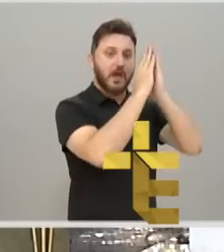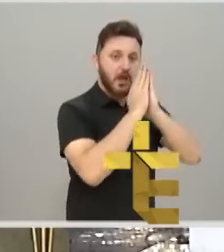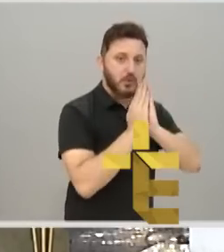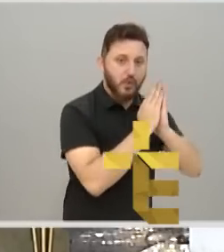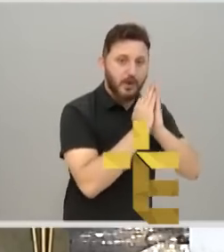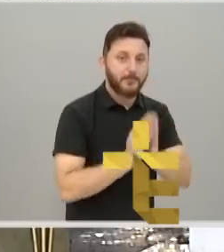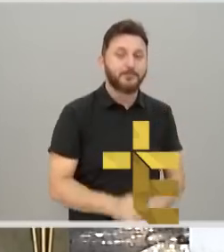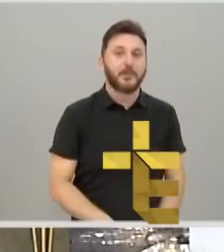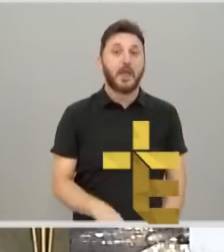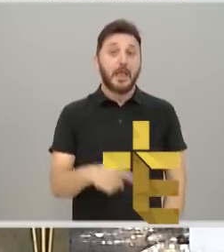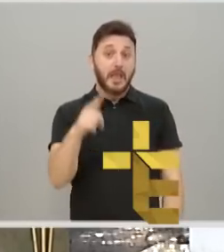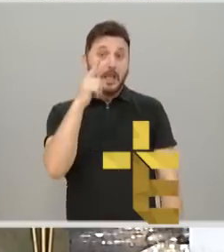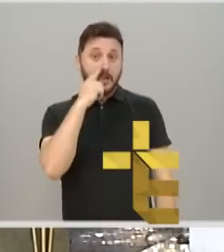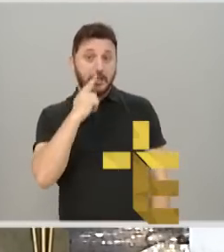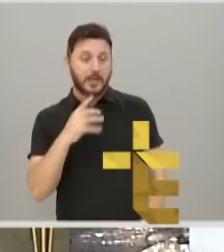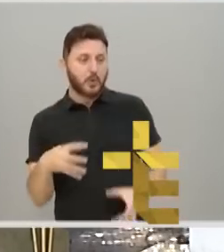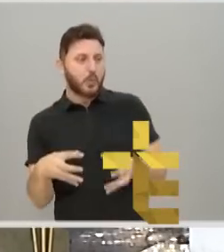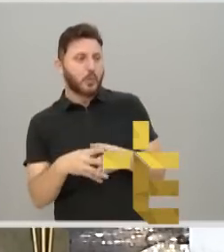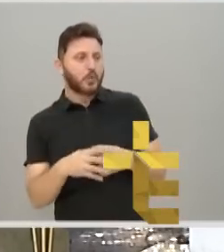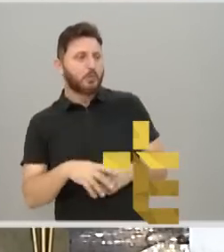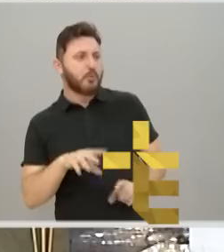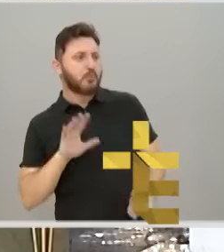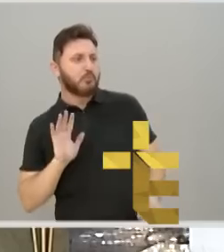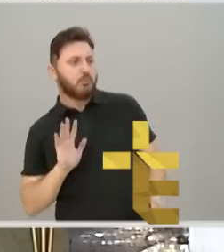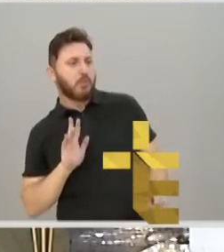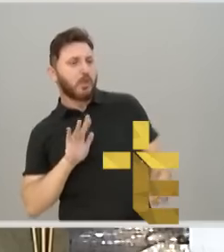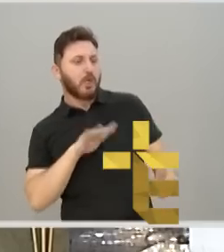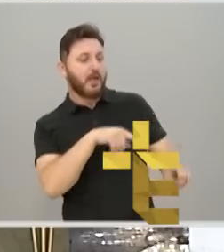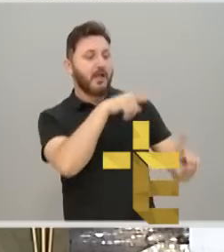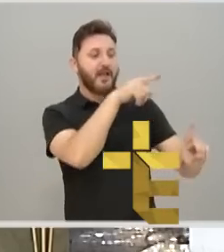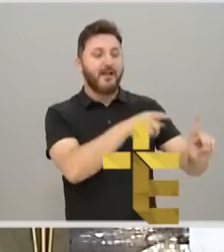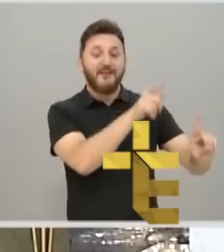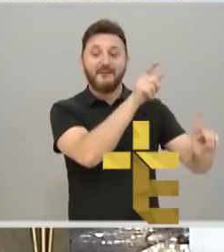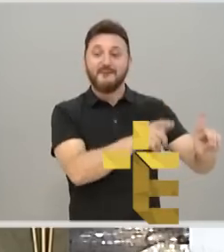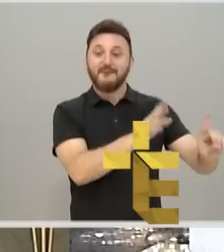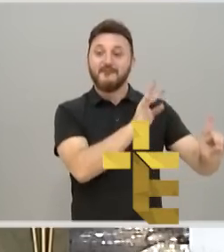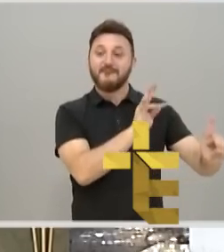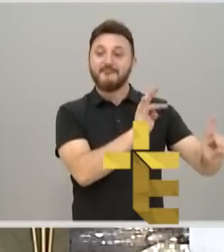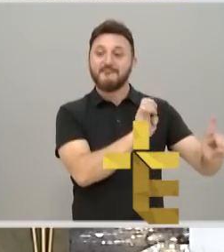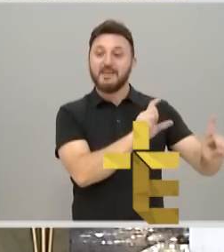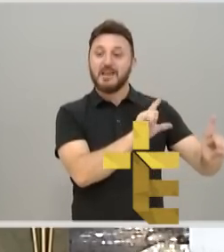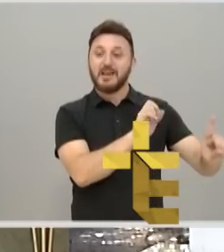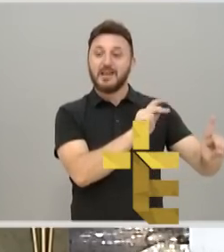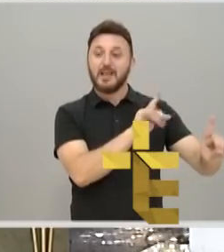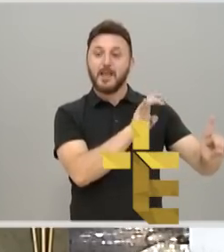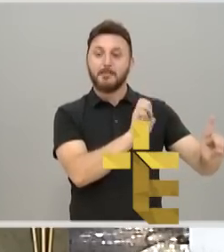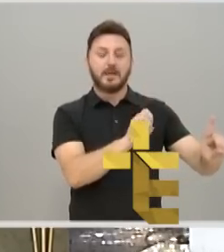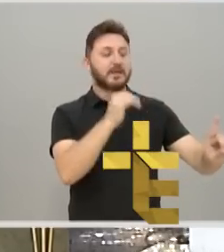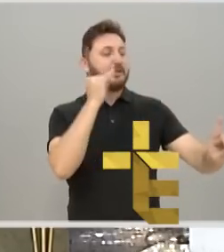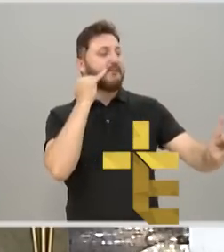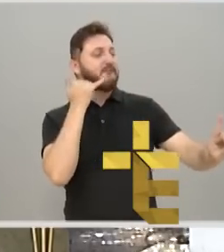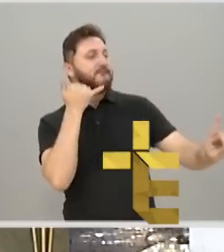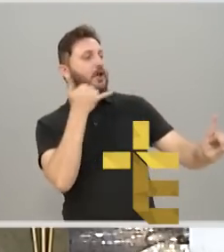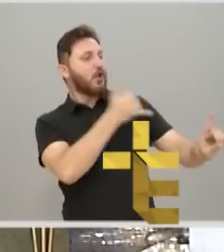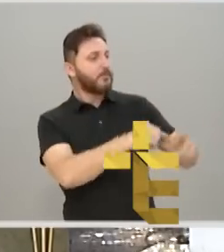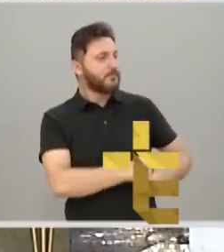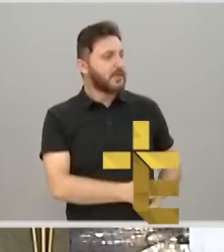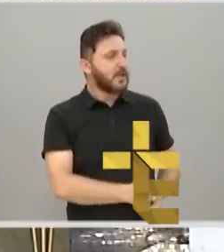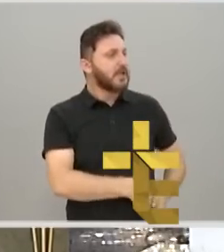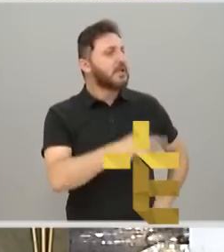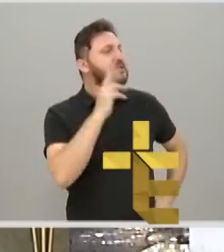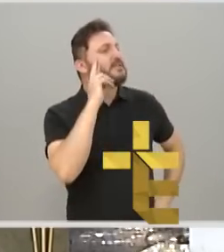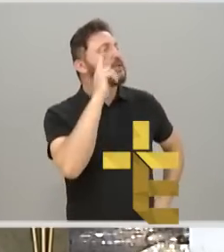Aproximaram-se de Filipe, que era de Betsaida, da Galileia, e disseram: Senhor,